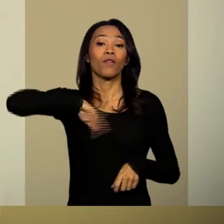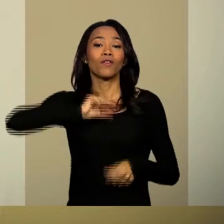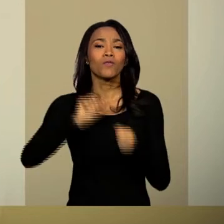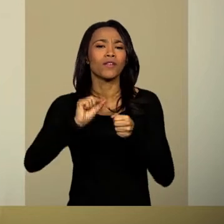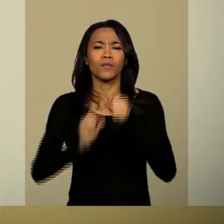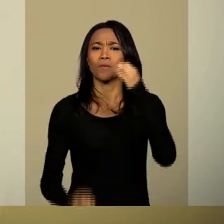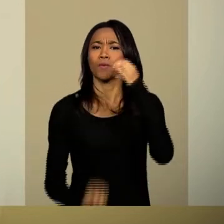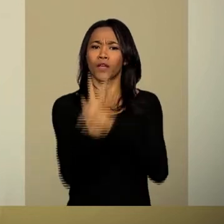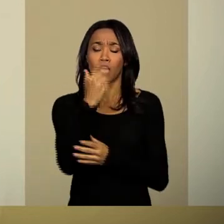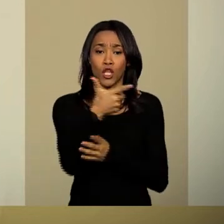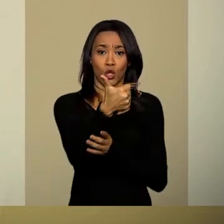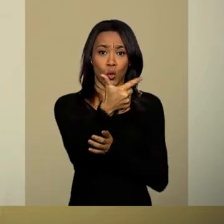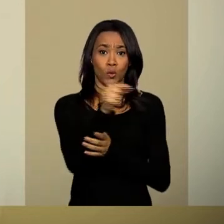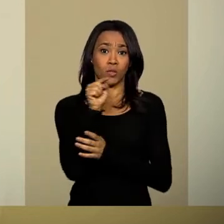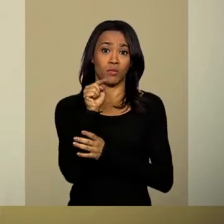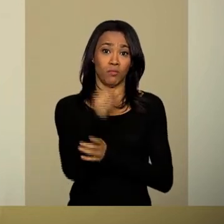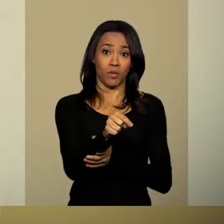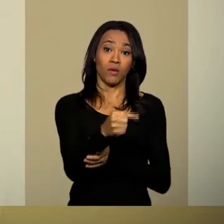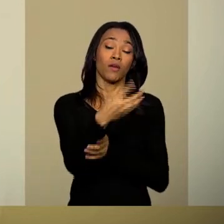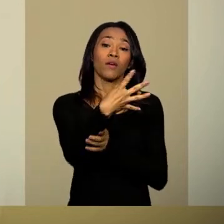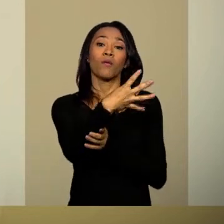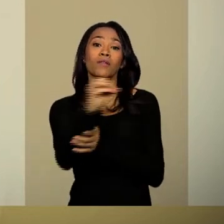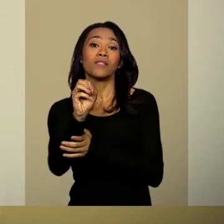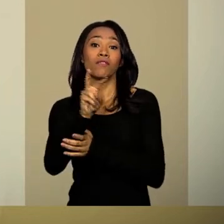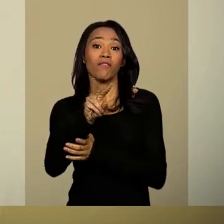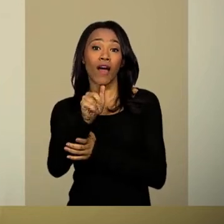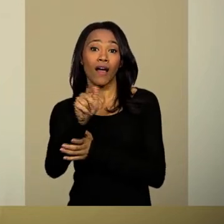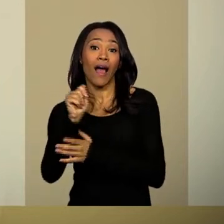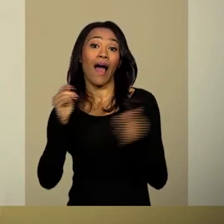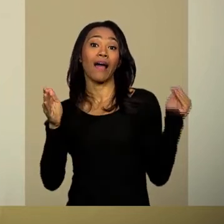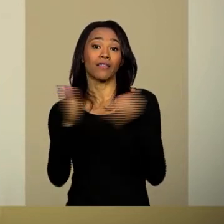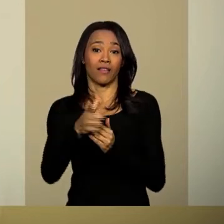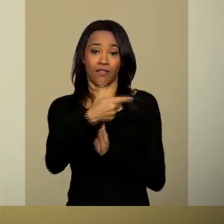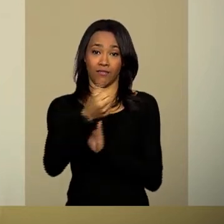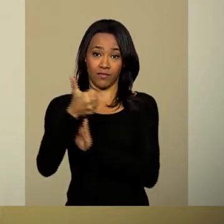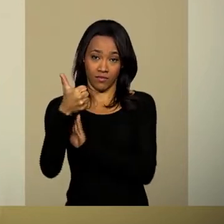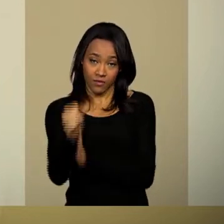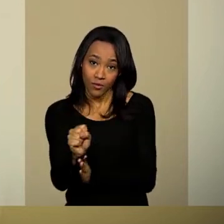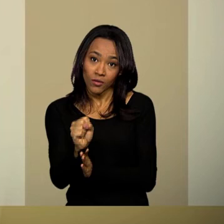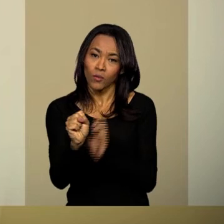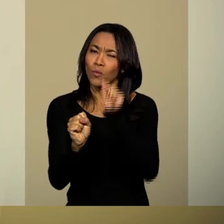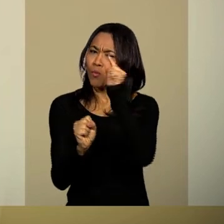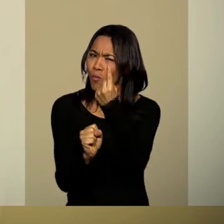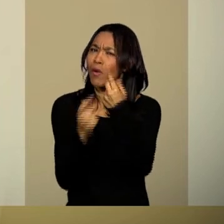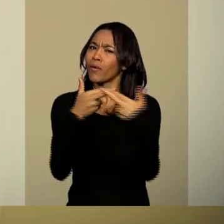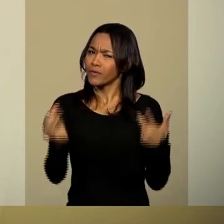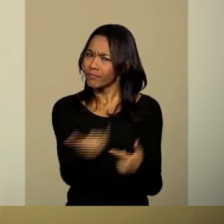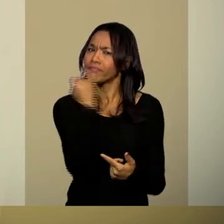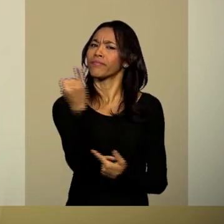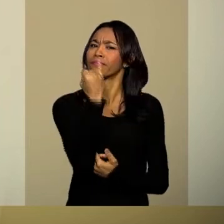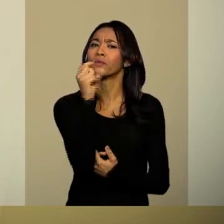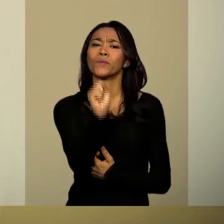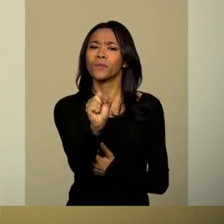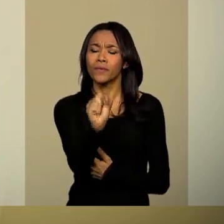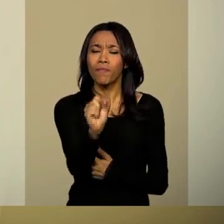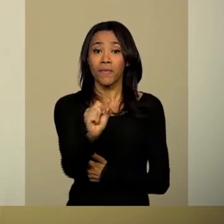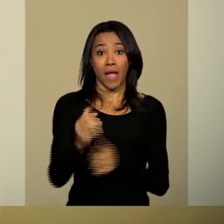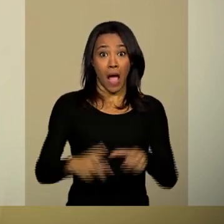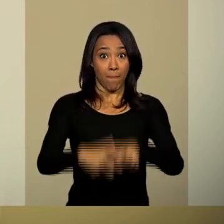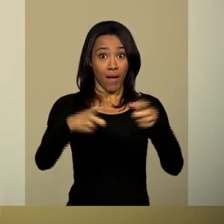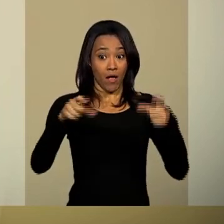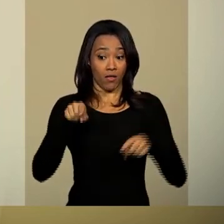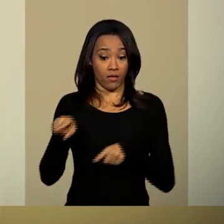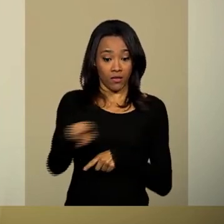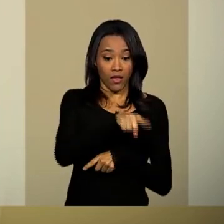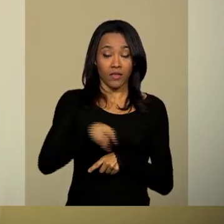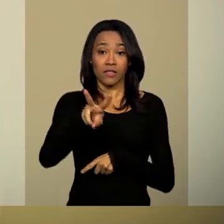Mais 12.400 vagas até 2018 uma coisa importante Luciano é que a maior parte dessas